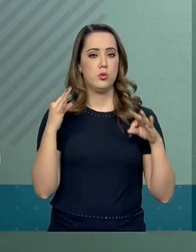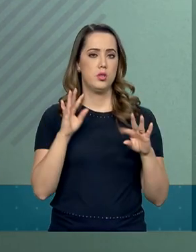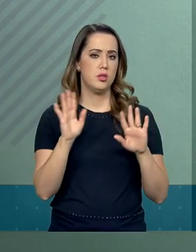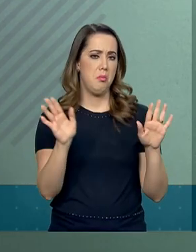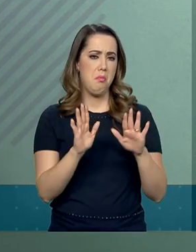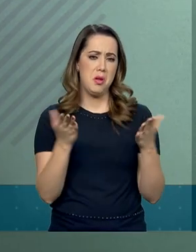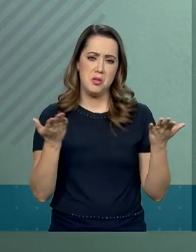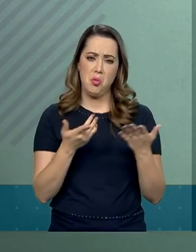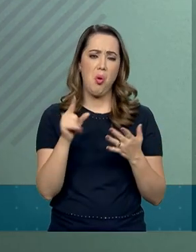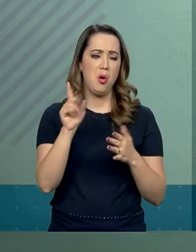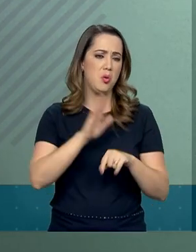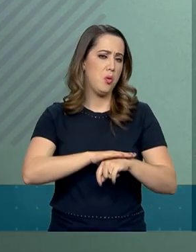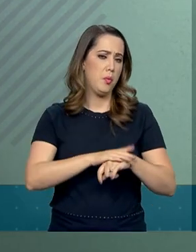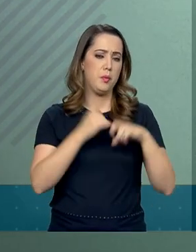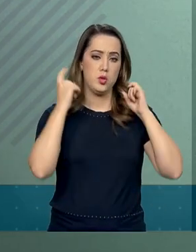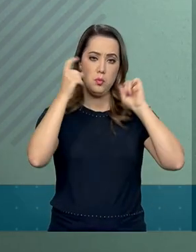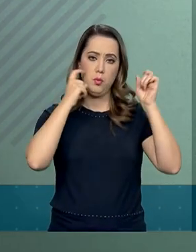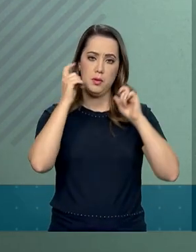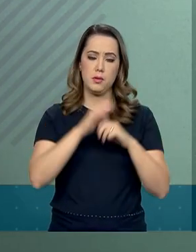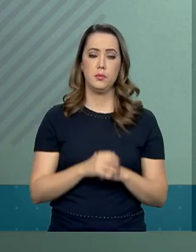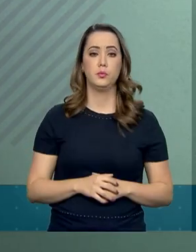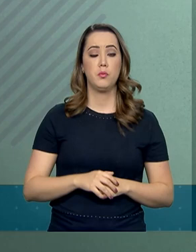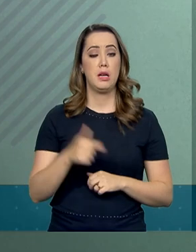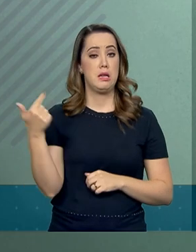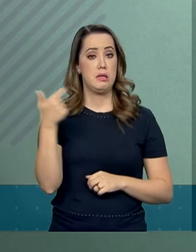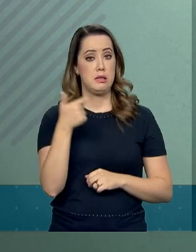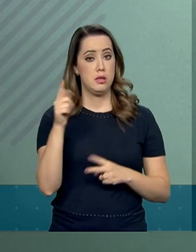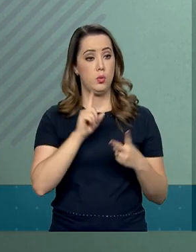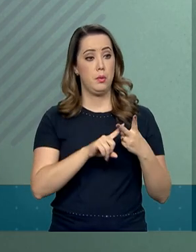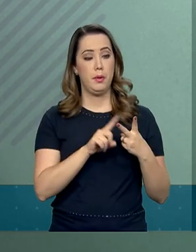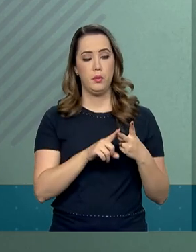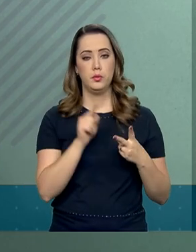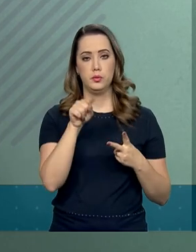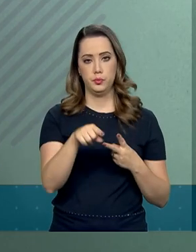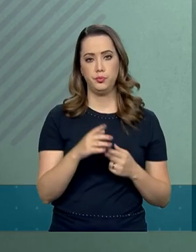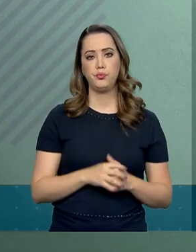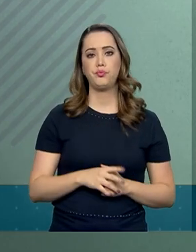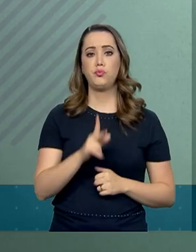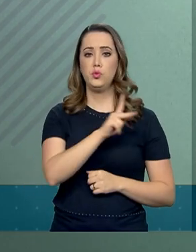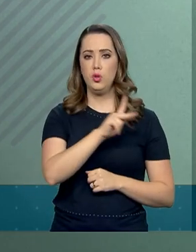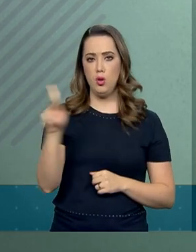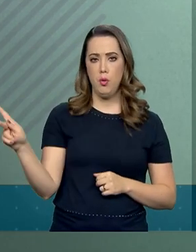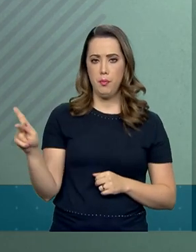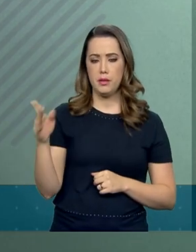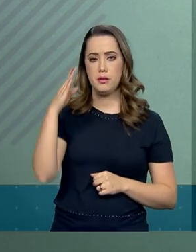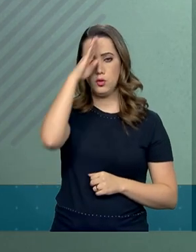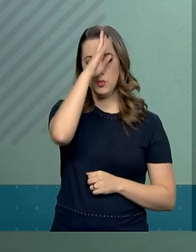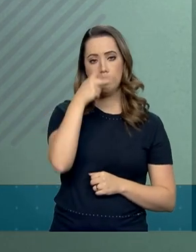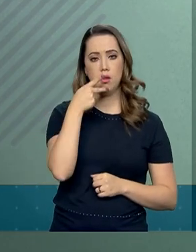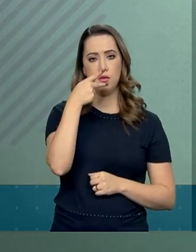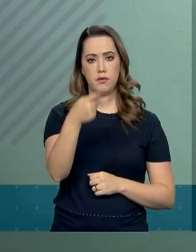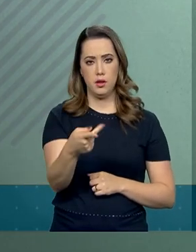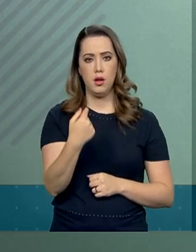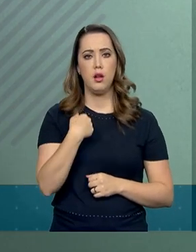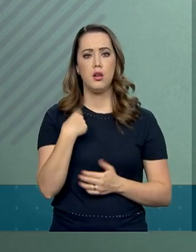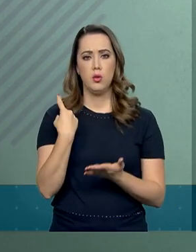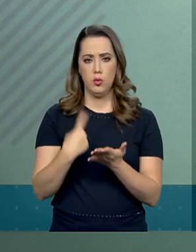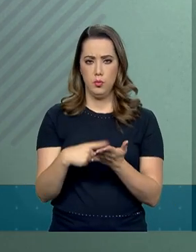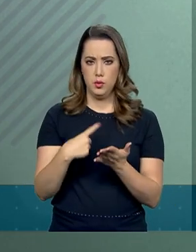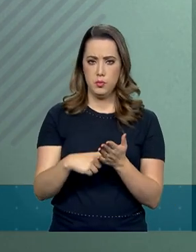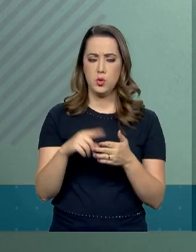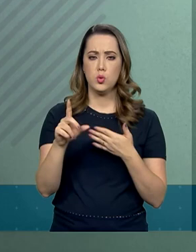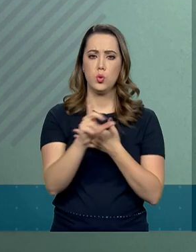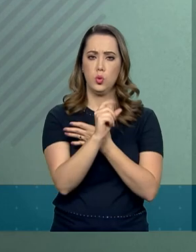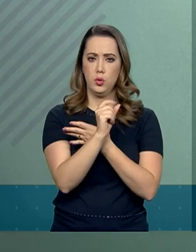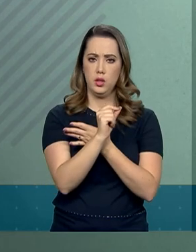à segunda é pergunta sua presidente qualifica e eu ratifico as palavras dele por meio do twitter que já